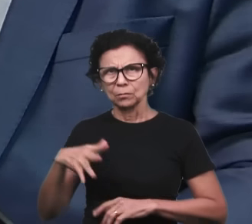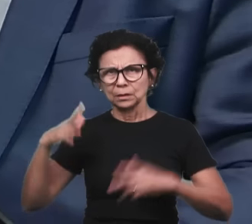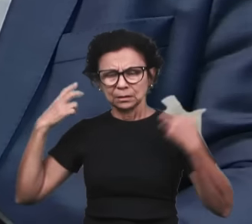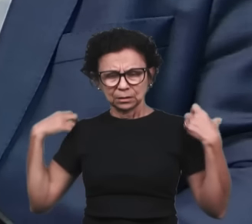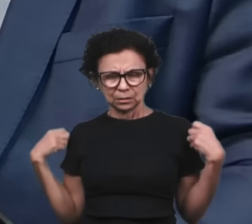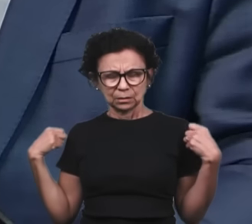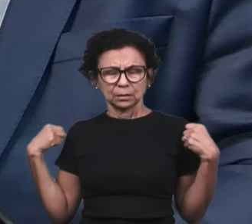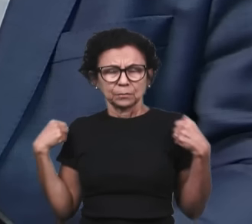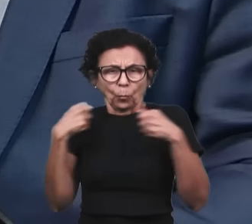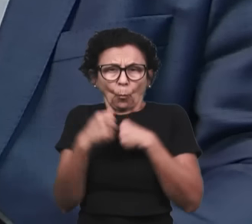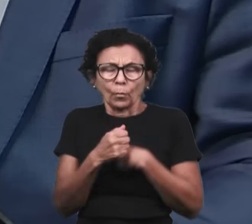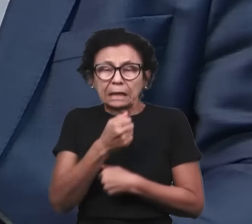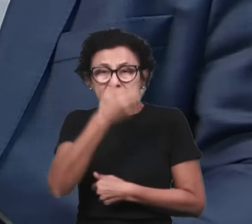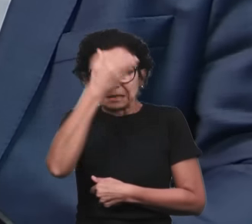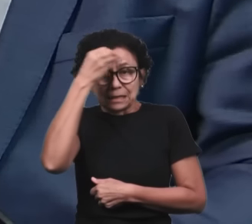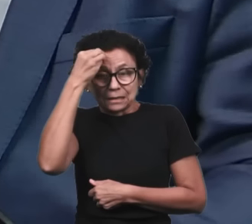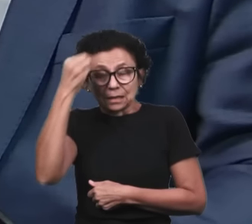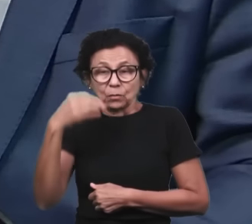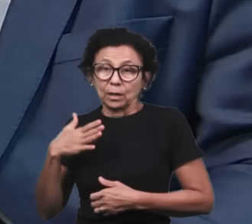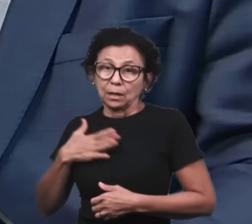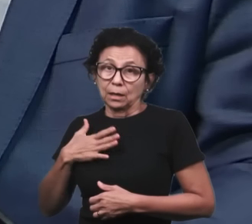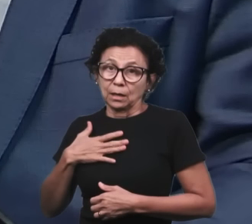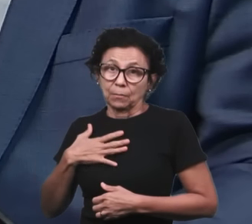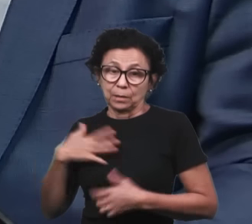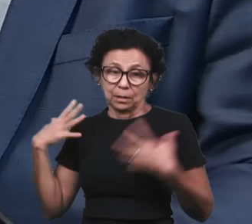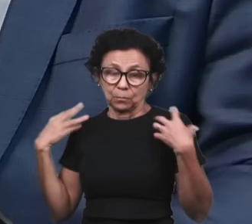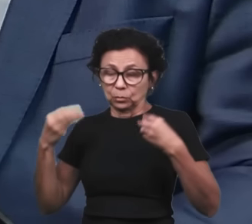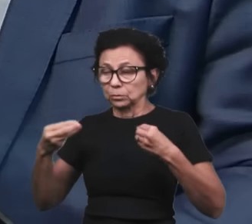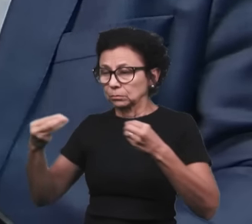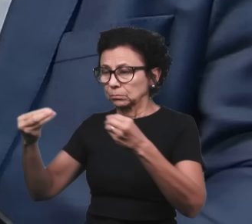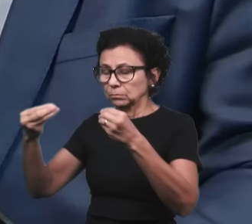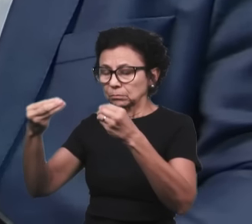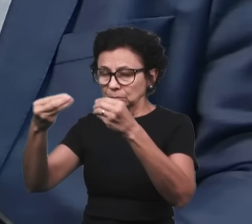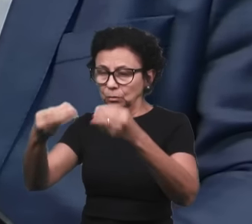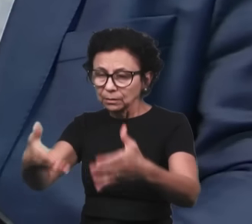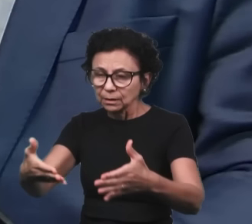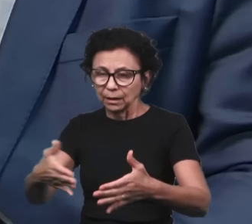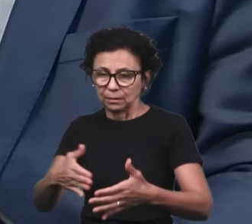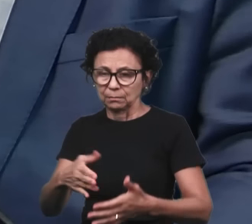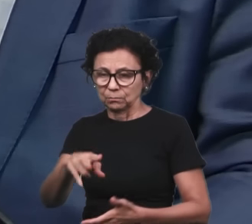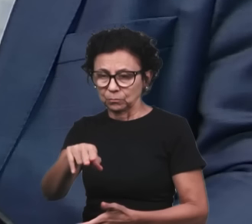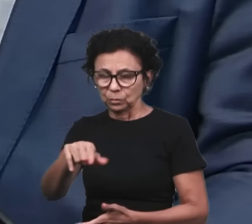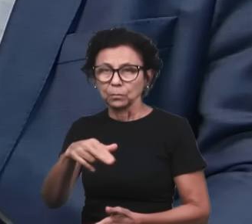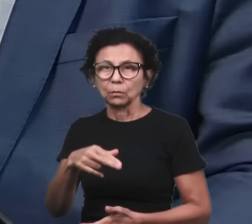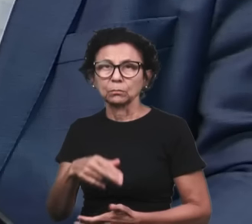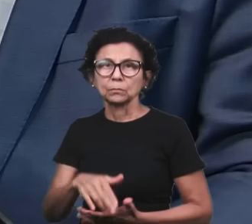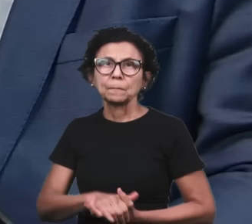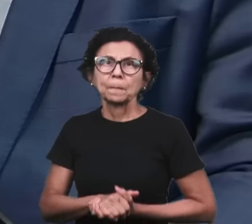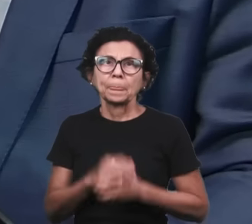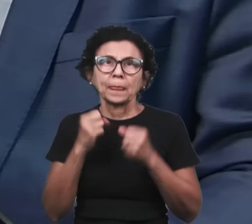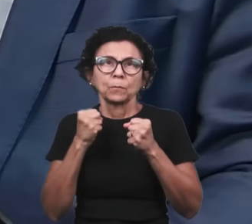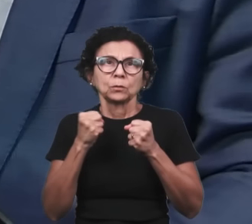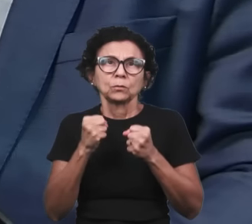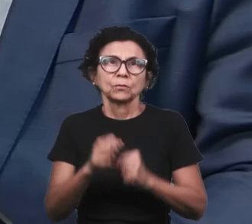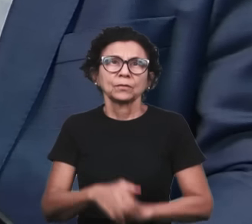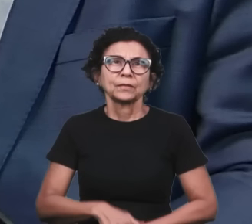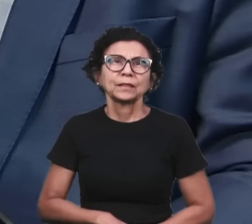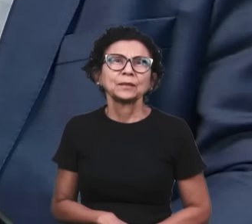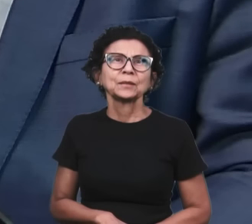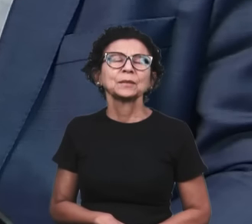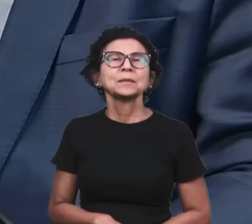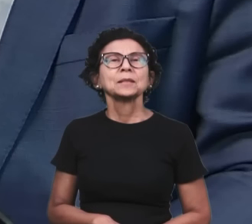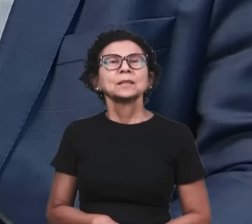para ele, porque, né, o frio estava muito. chegamos faltando 5 minutos para terminar